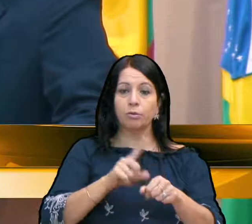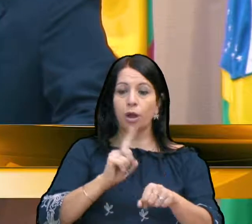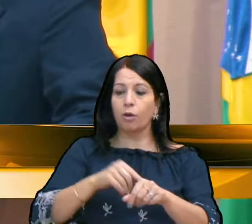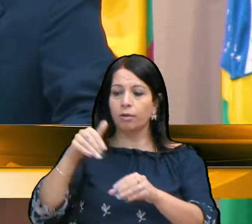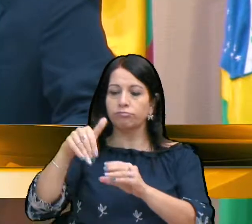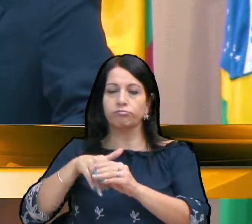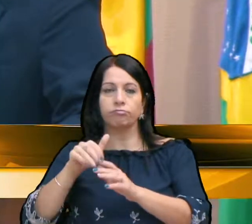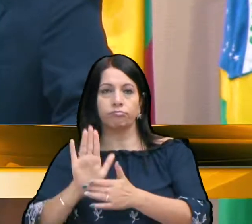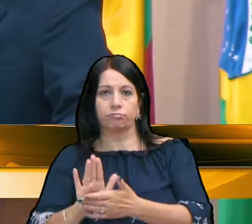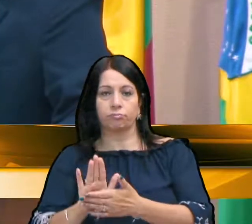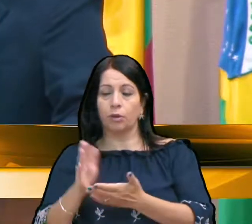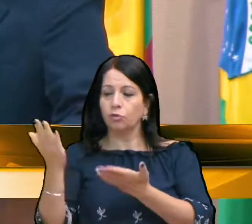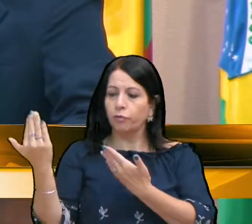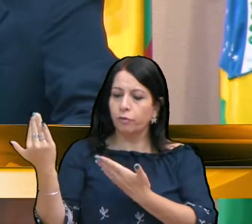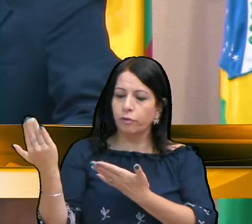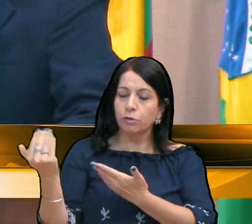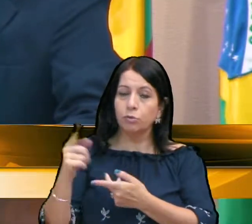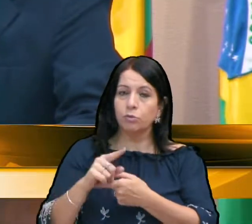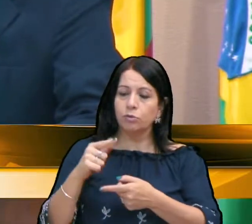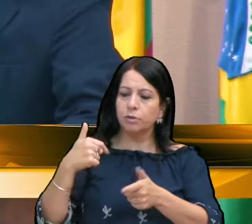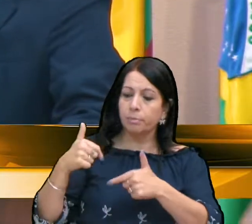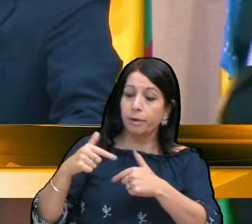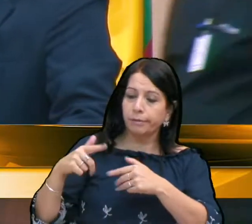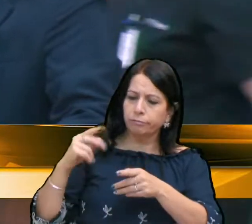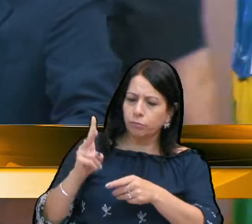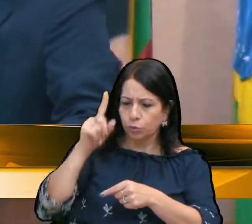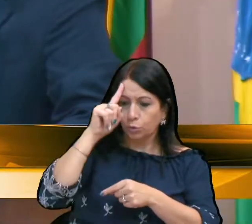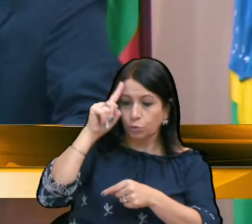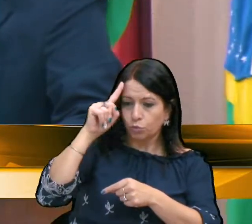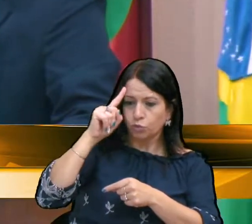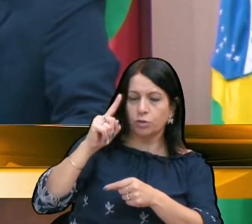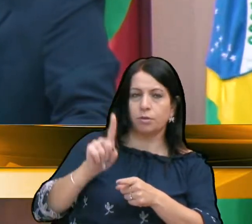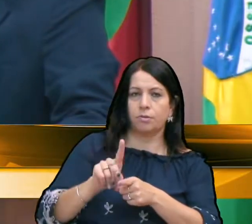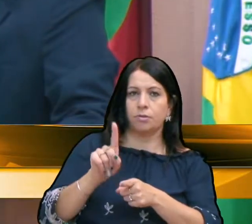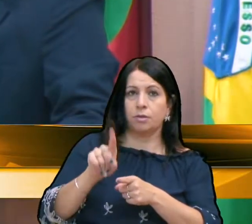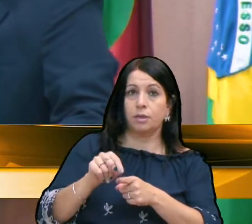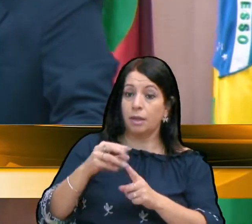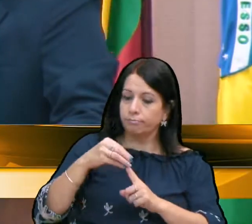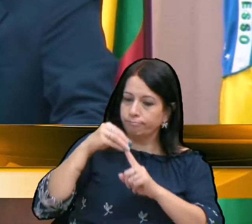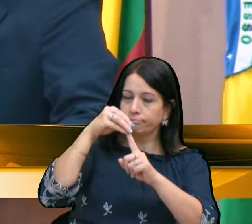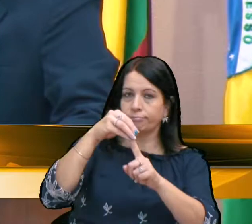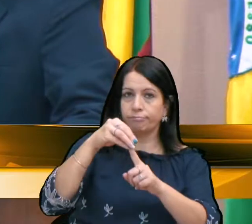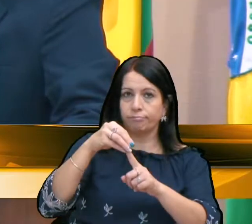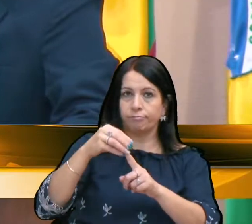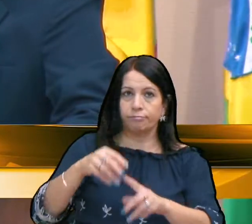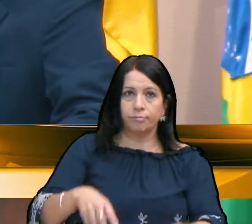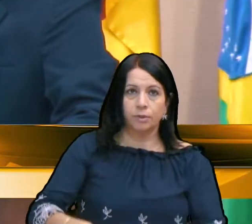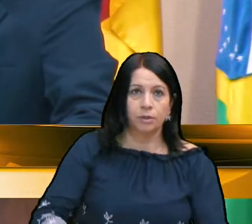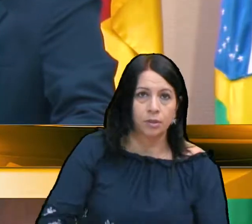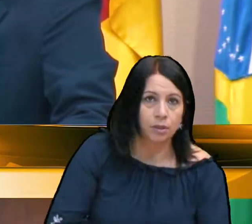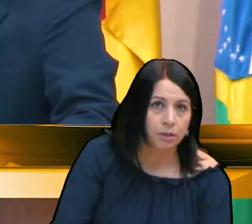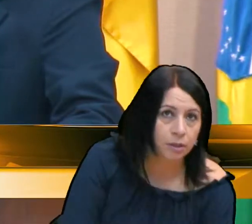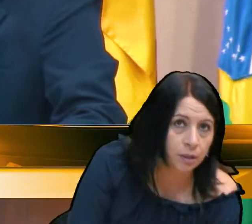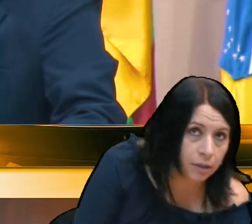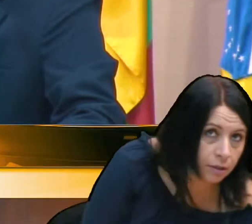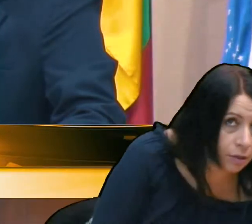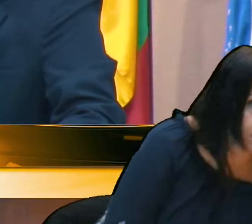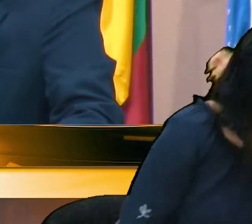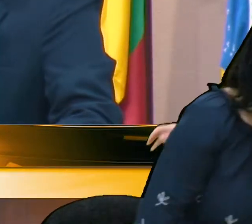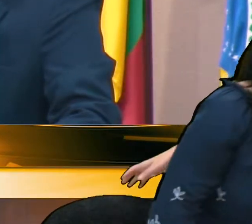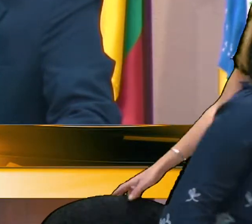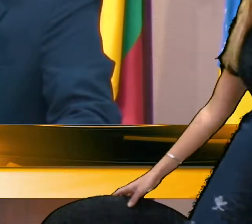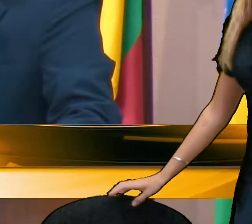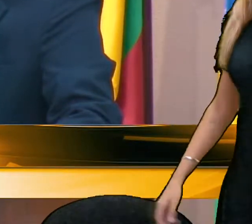eleitoral. Juventude, ela tem que ser trabalhada todos os dias, ela é prioridade. E o fórum tem como esse